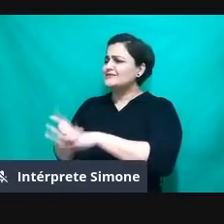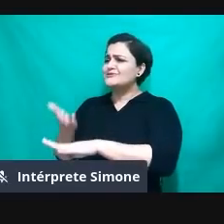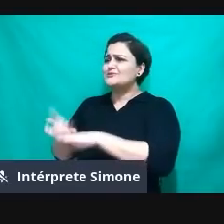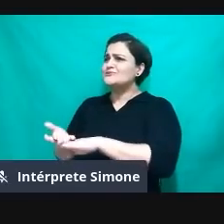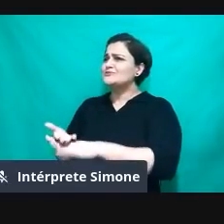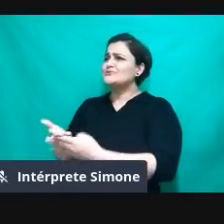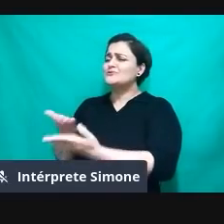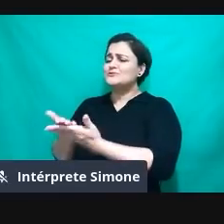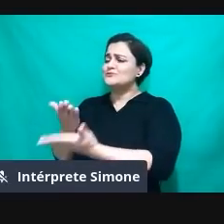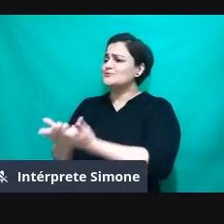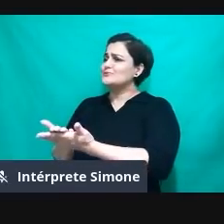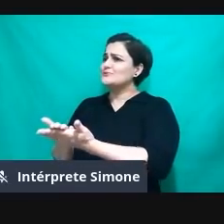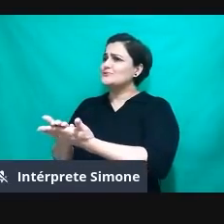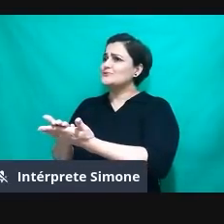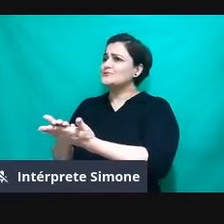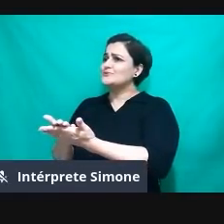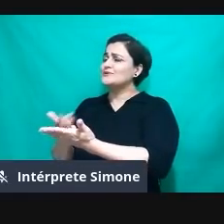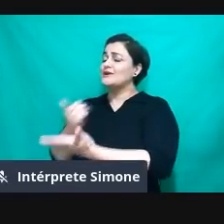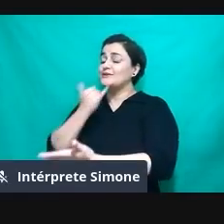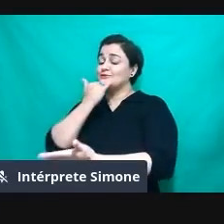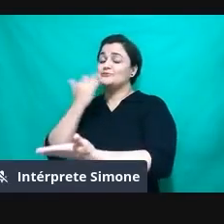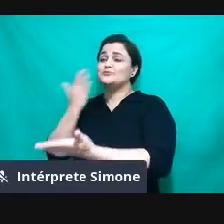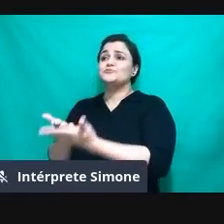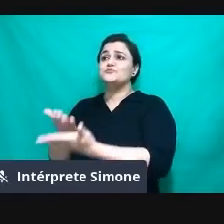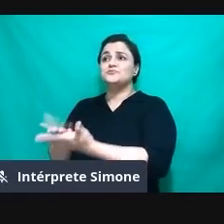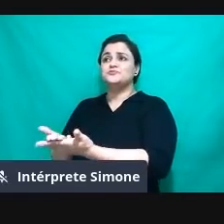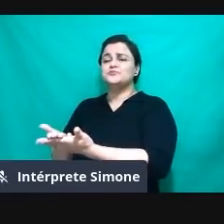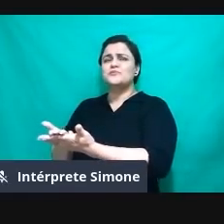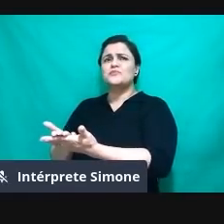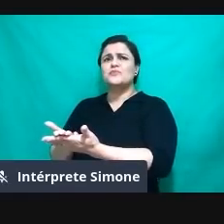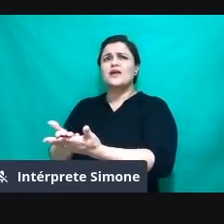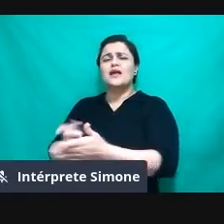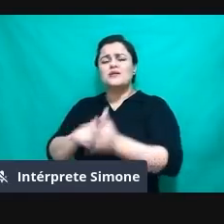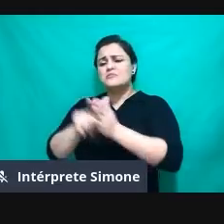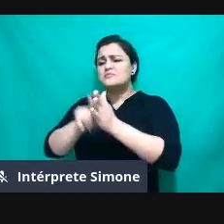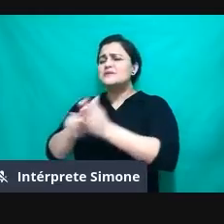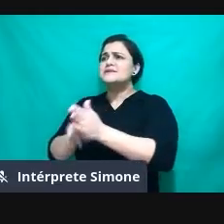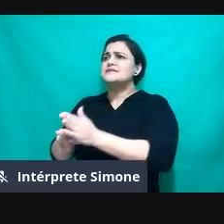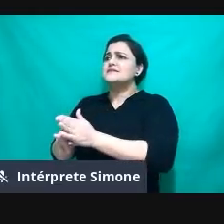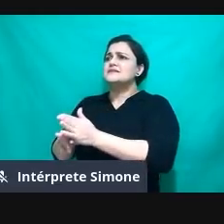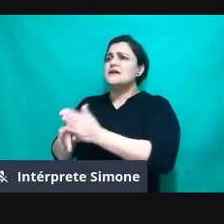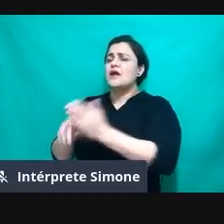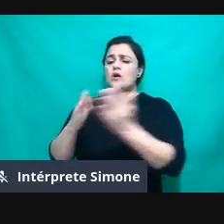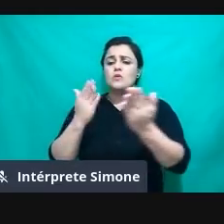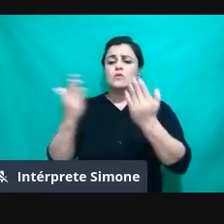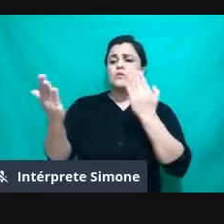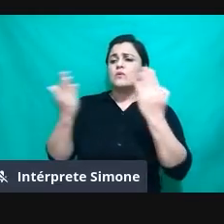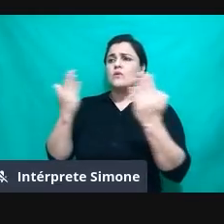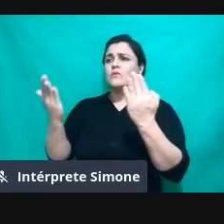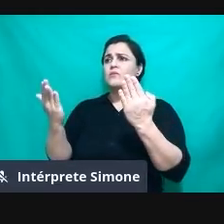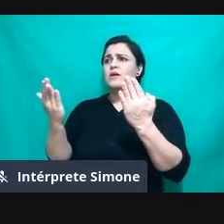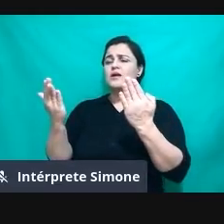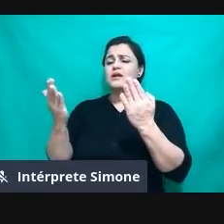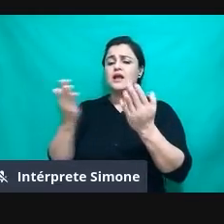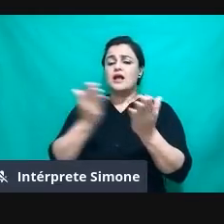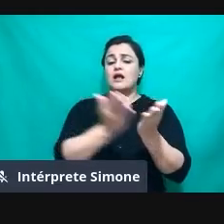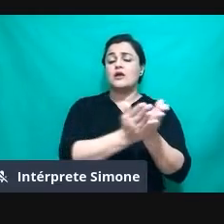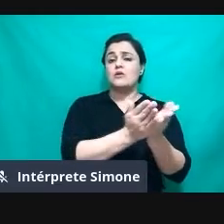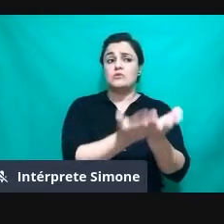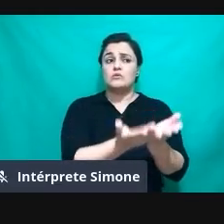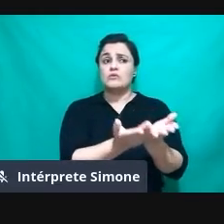BNCC, para ver, como começar a comparar o referencial que nós tínhamos. Se nós teríamos